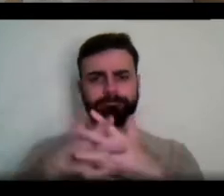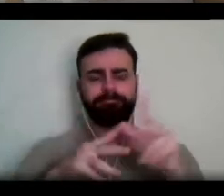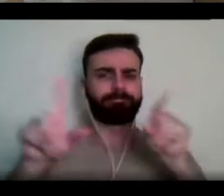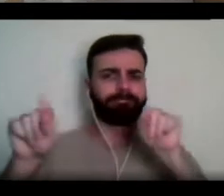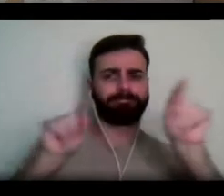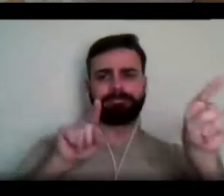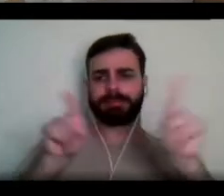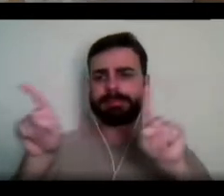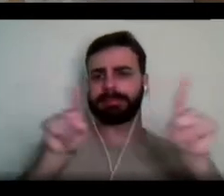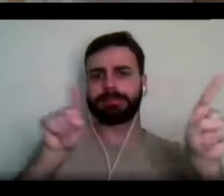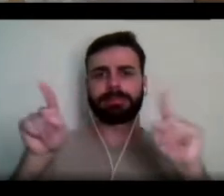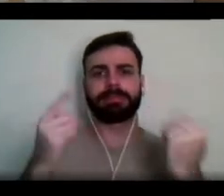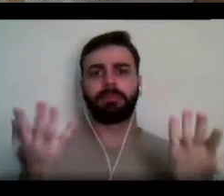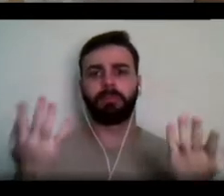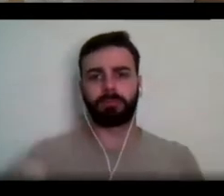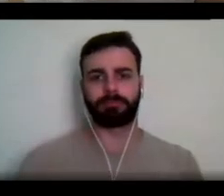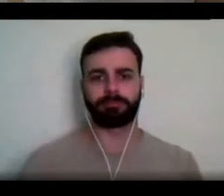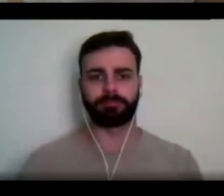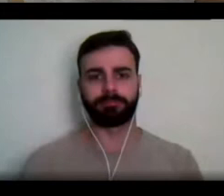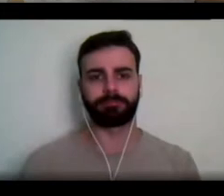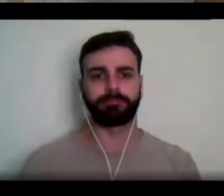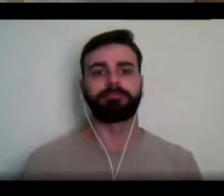Agora eu me perdi.